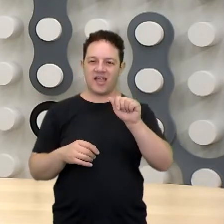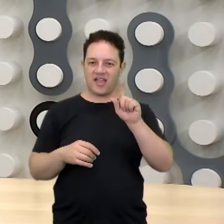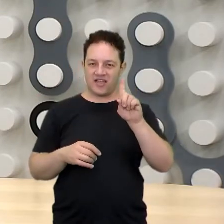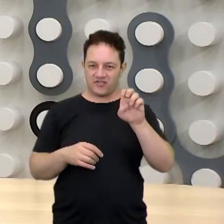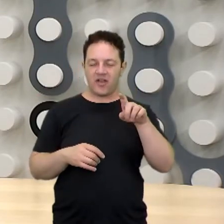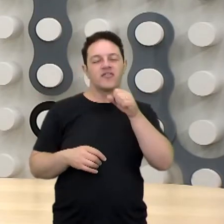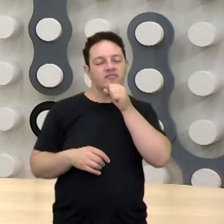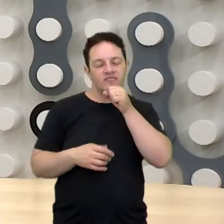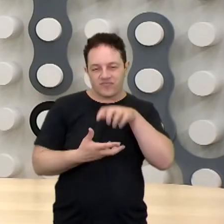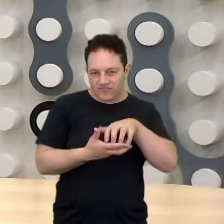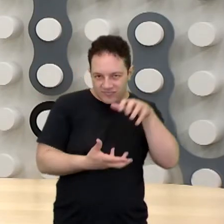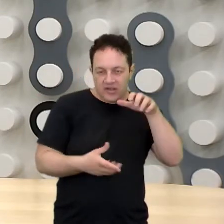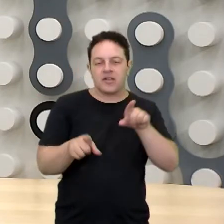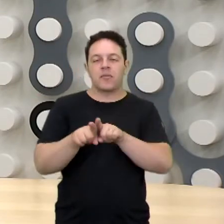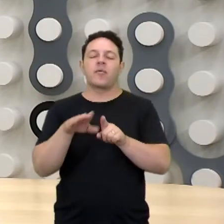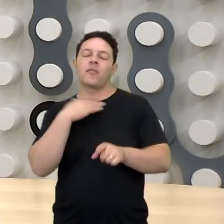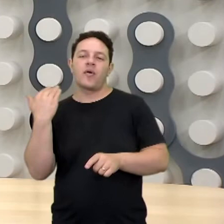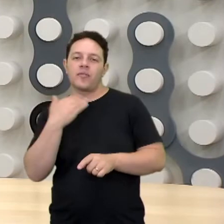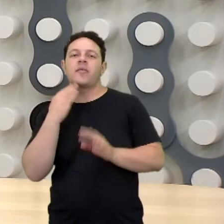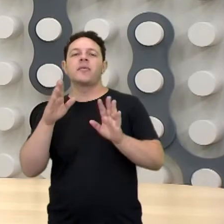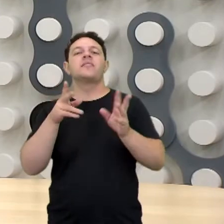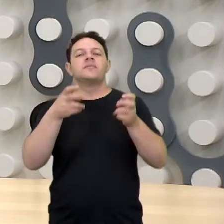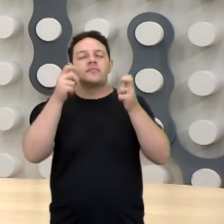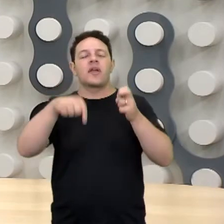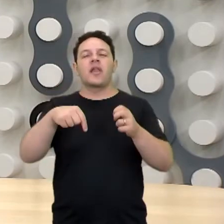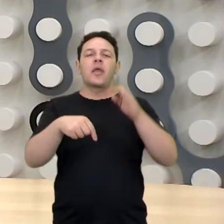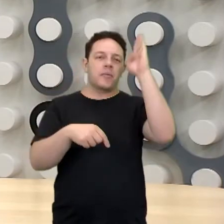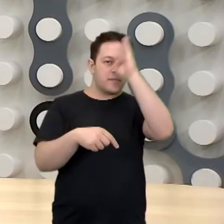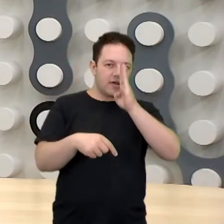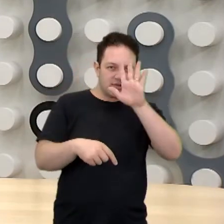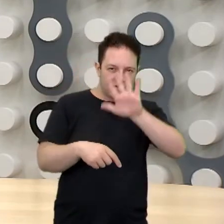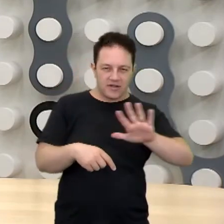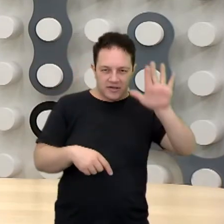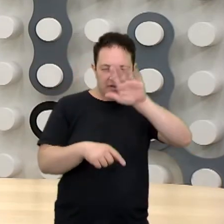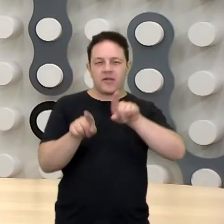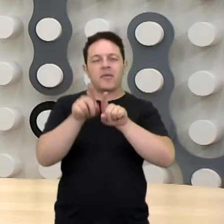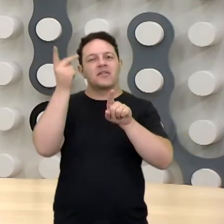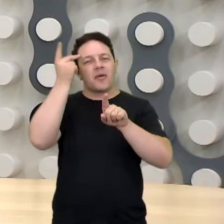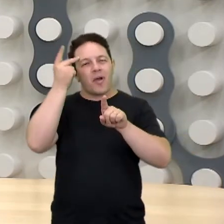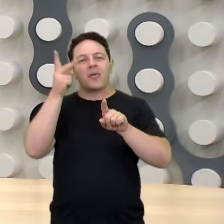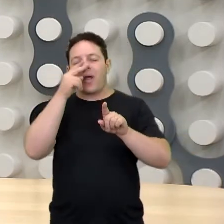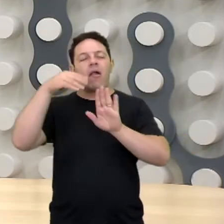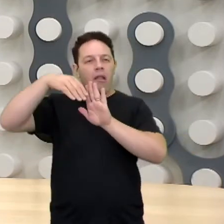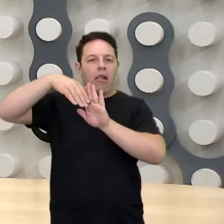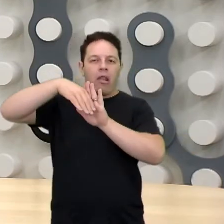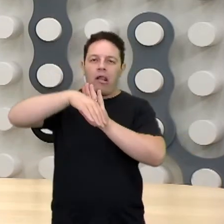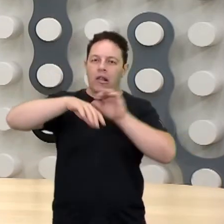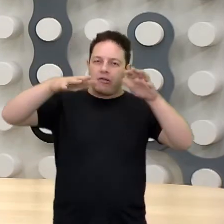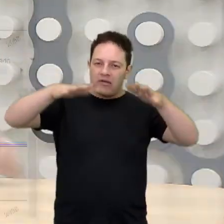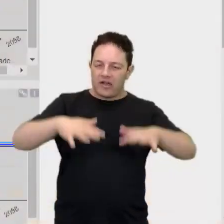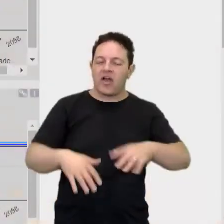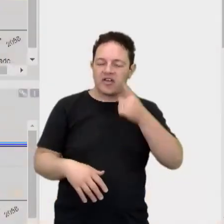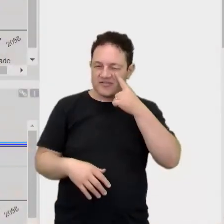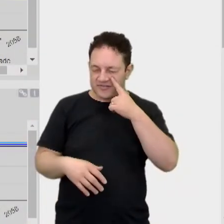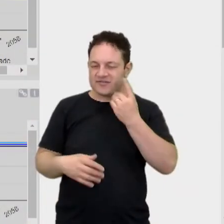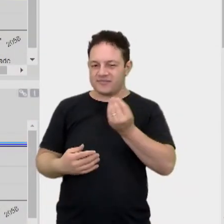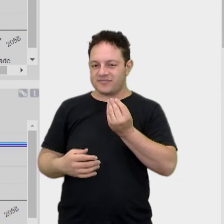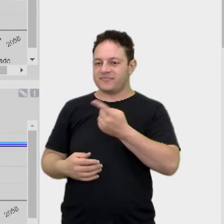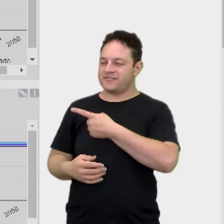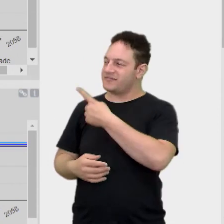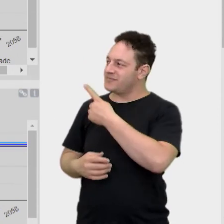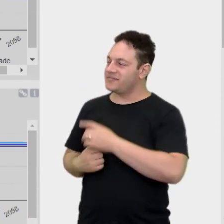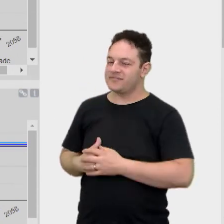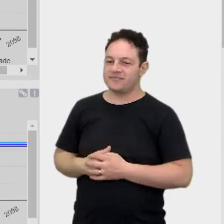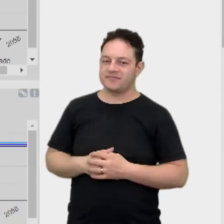crescimento vegetativo, tanto do Brasil como do estado de São Paulo, está em decadência, tá certo? Então acompanha aí na tela, tá aqui, ó, a